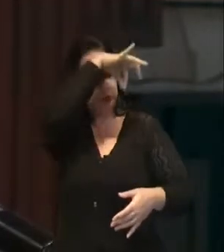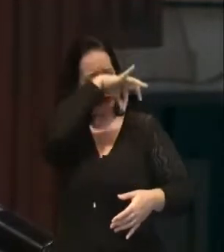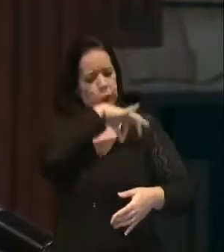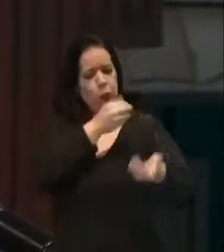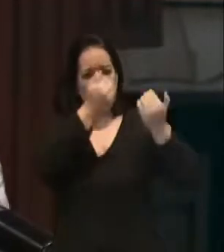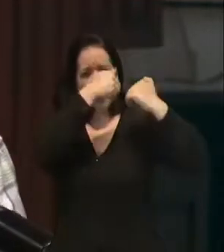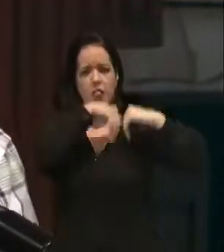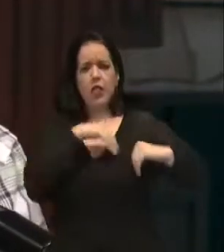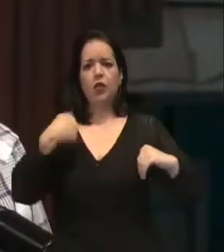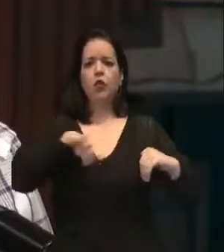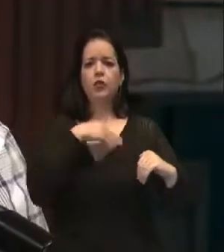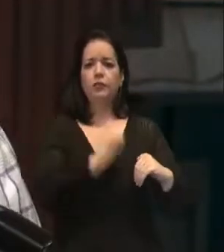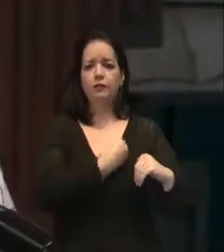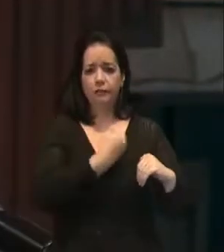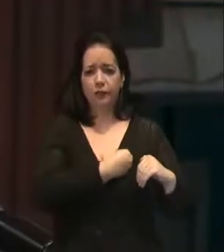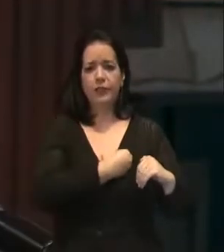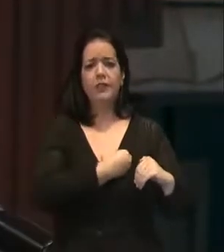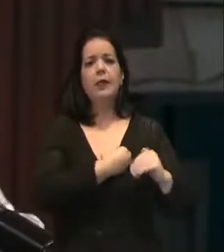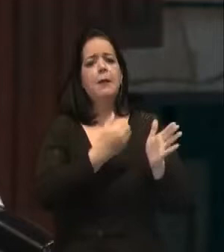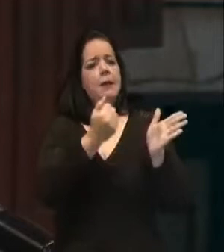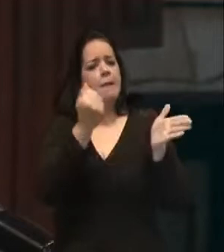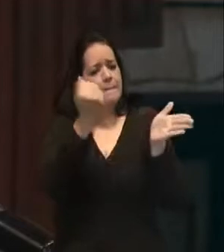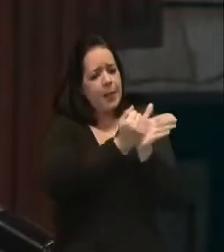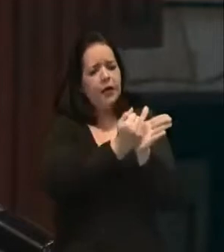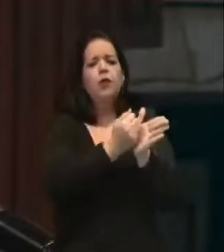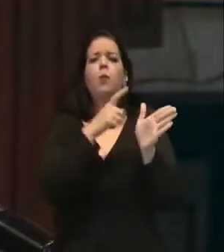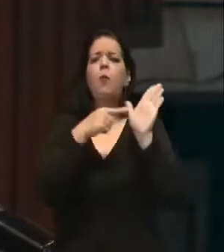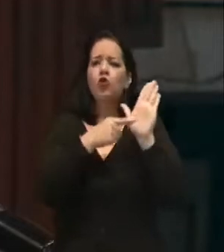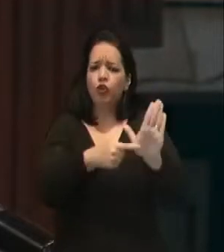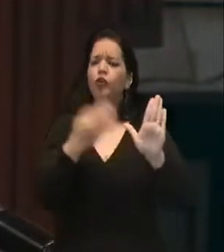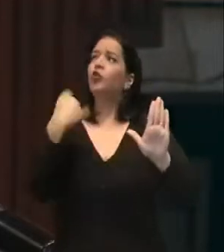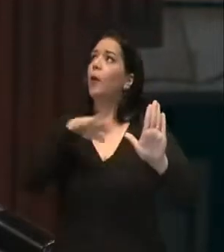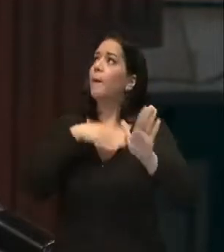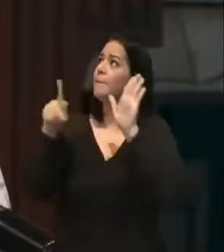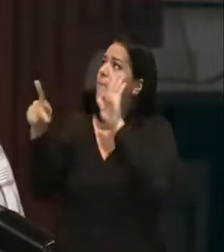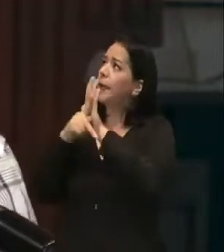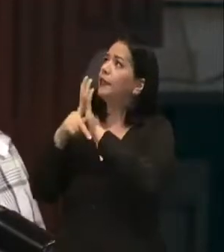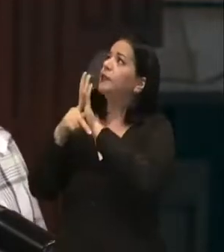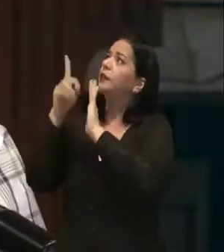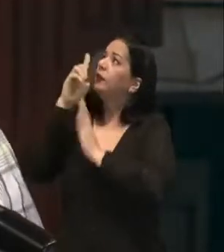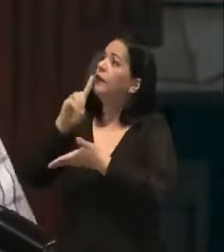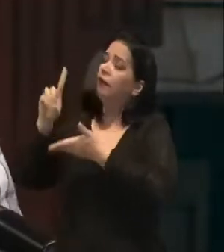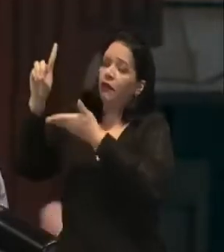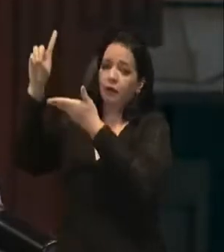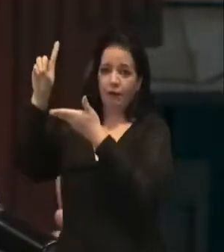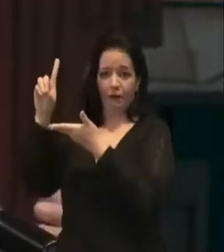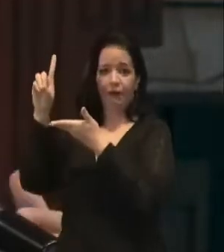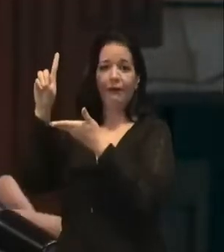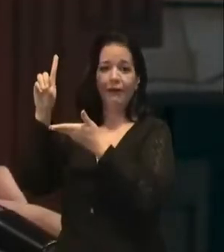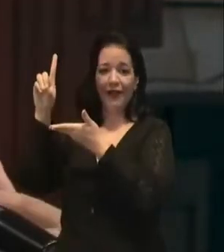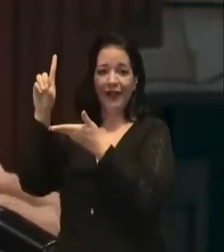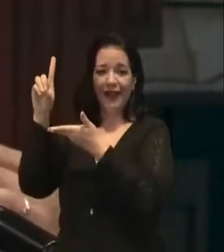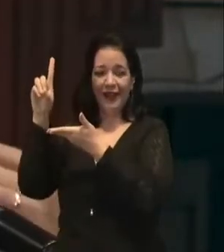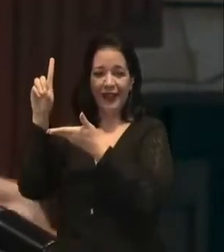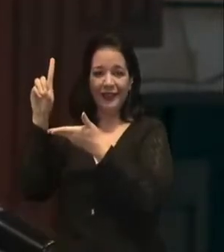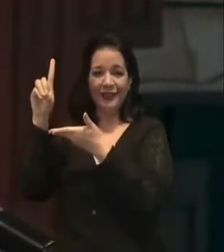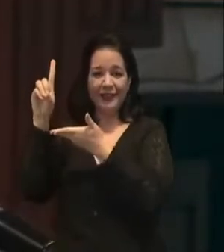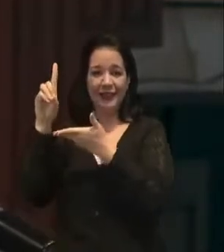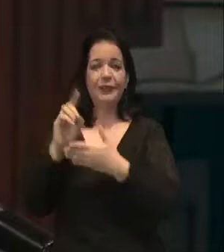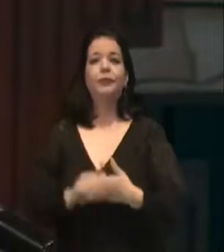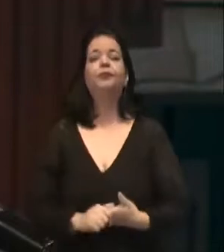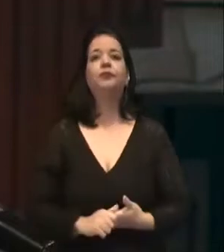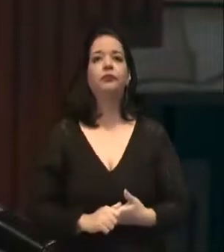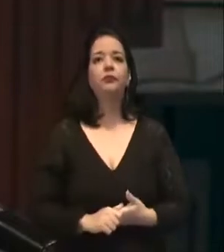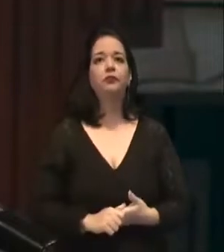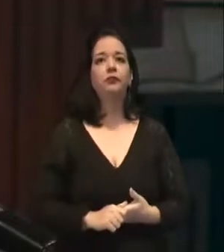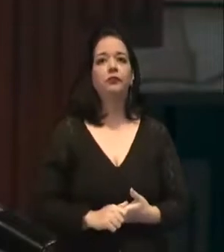para Deus, e Ele também é o penhor, Ele é o pagamento que Deus fez para a nossa